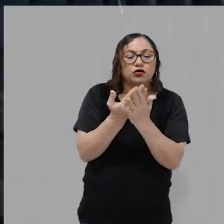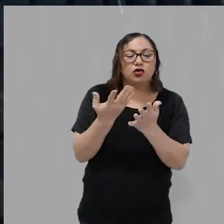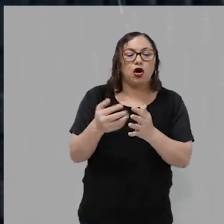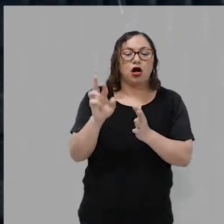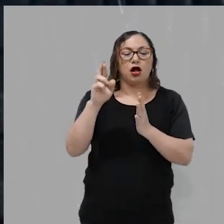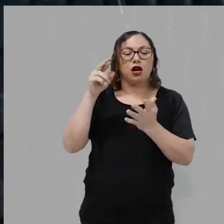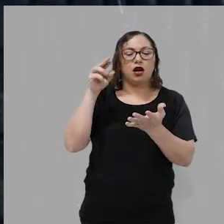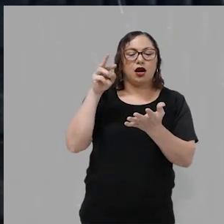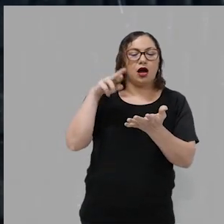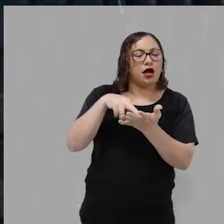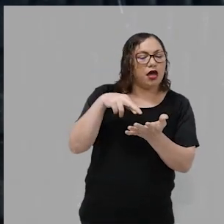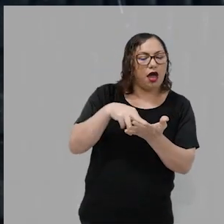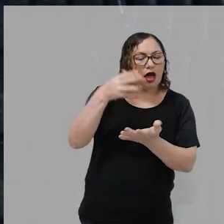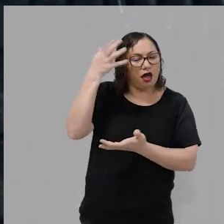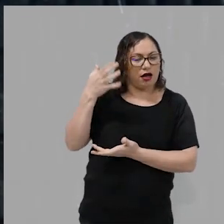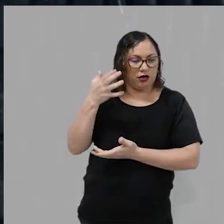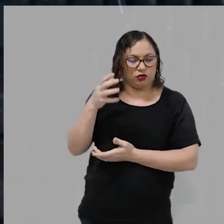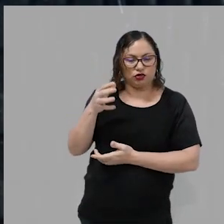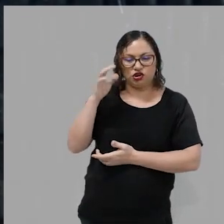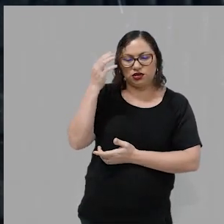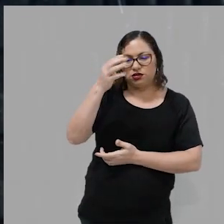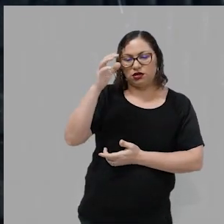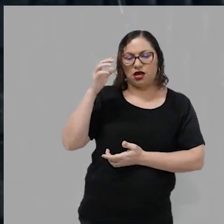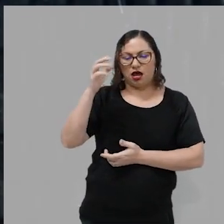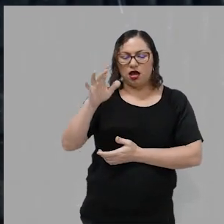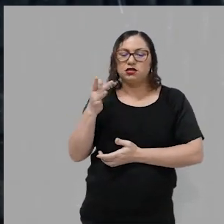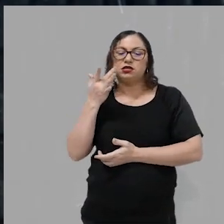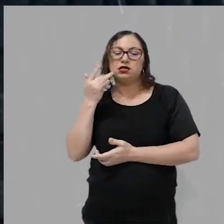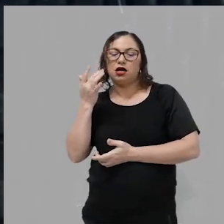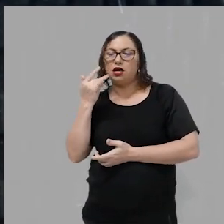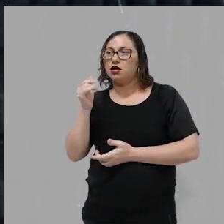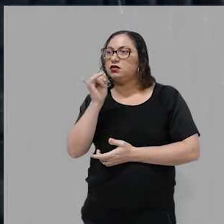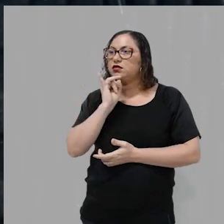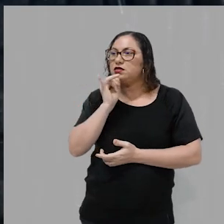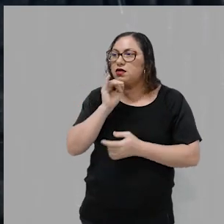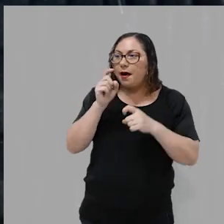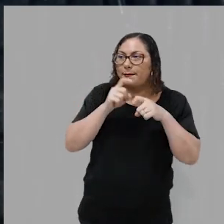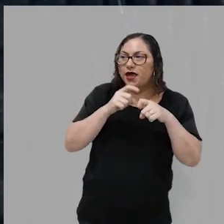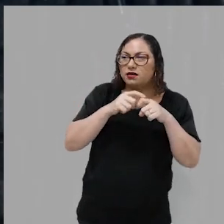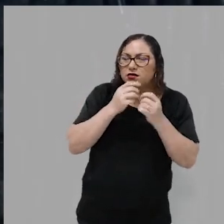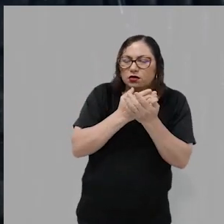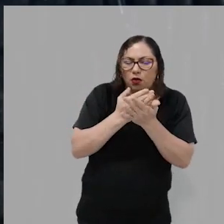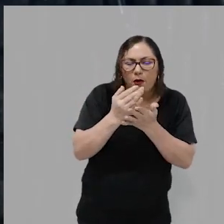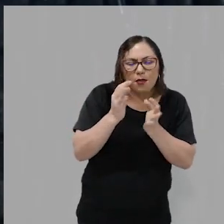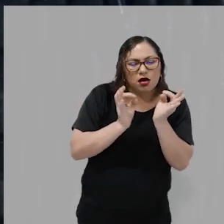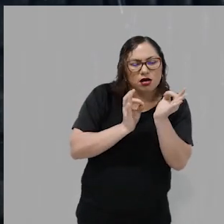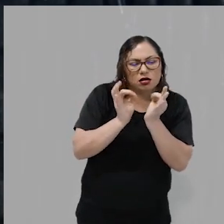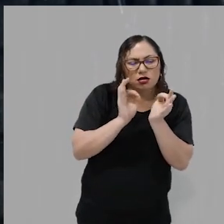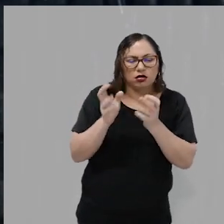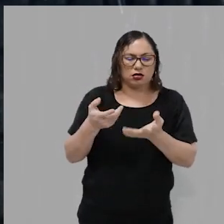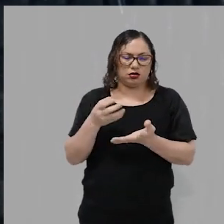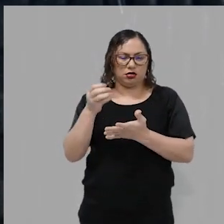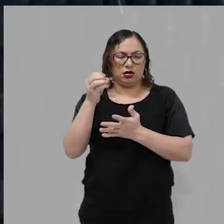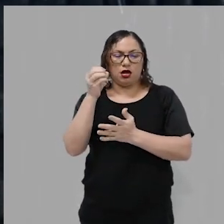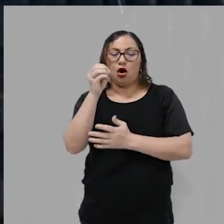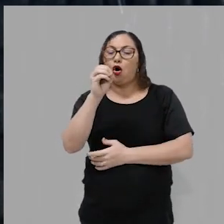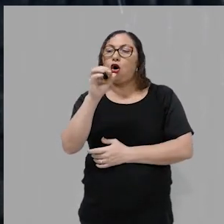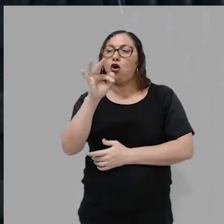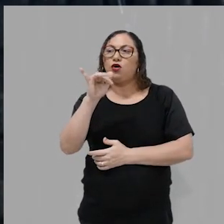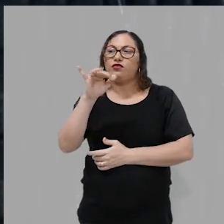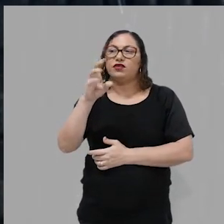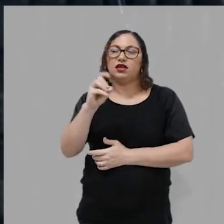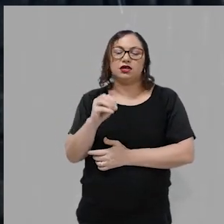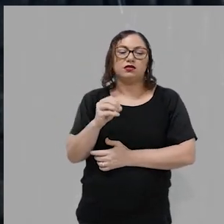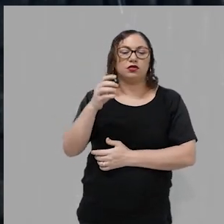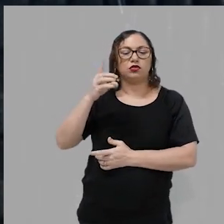entre outras coisas, ciências, a medicina, que estava começando a engatinhar, e ofícios, direito e filosofia.